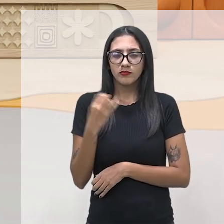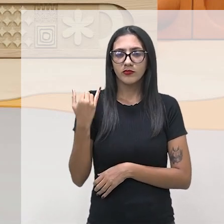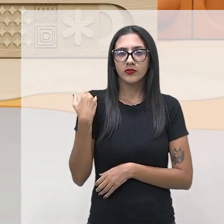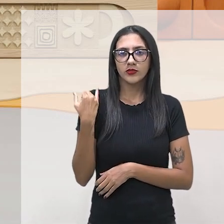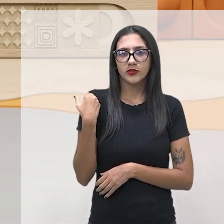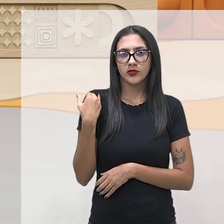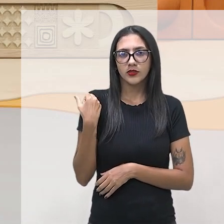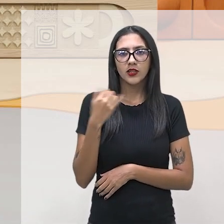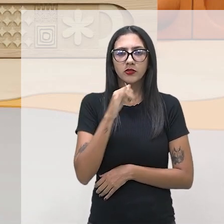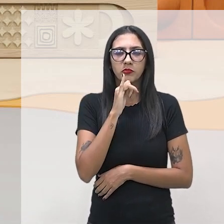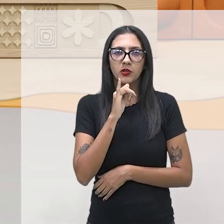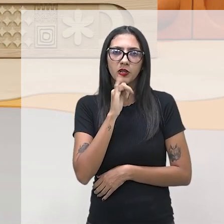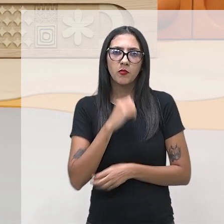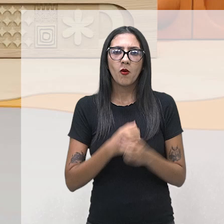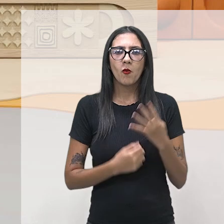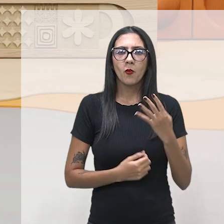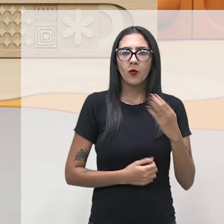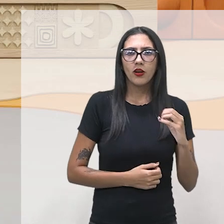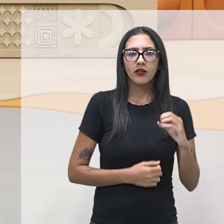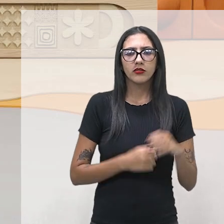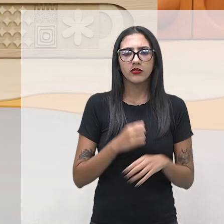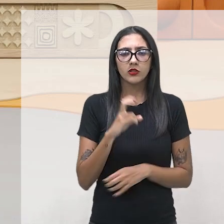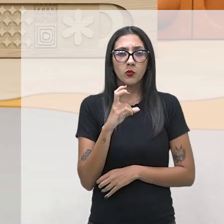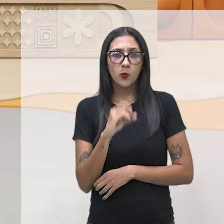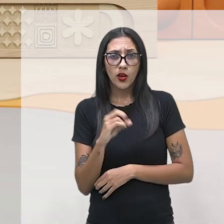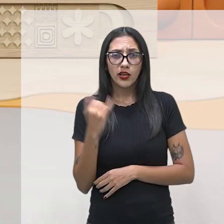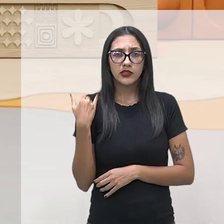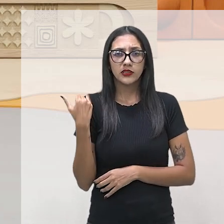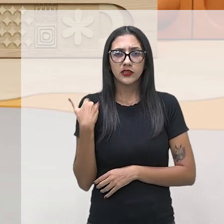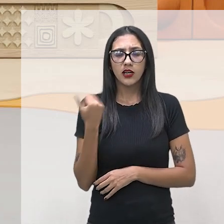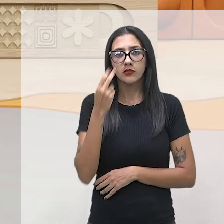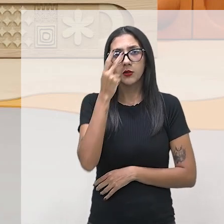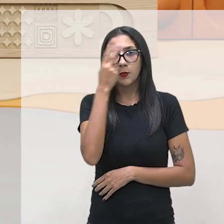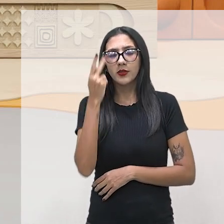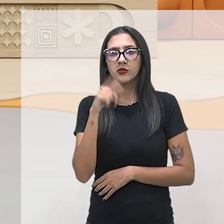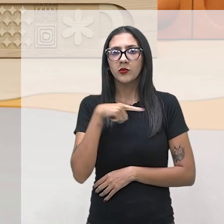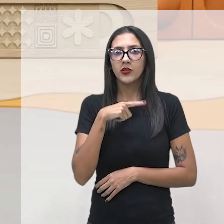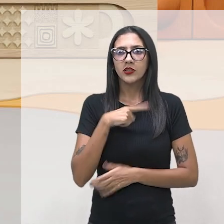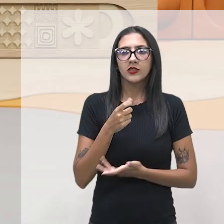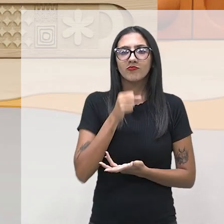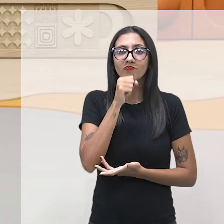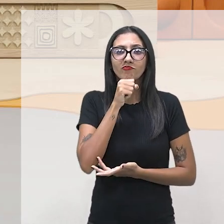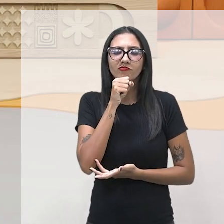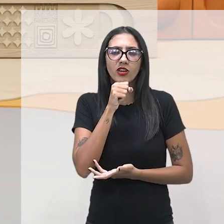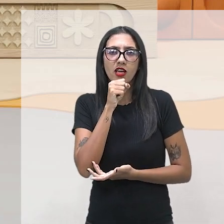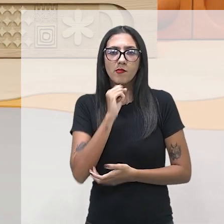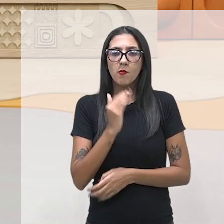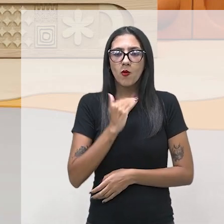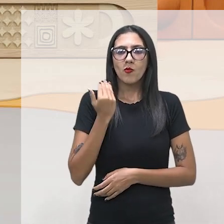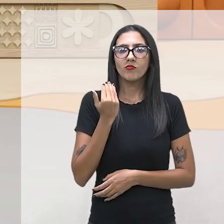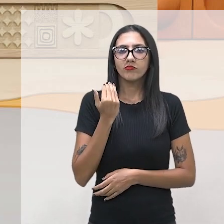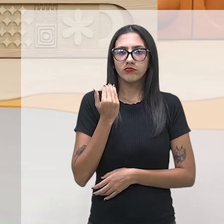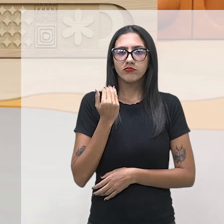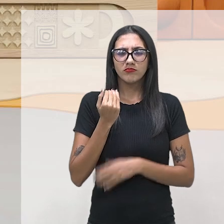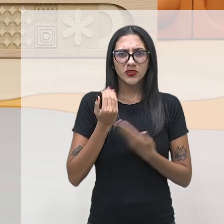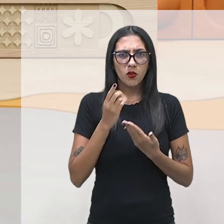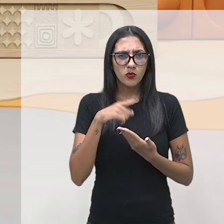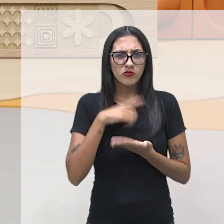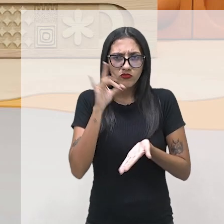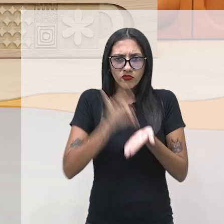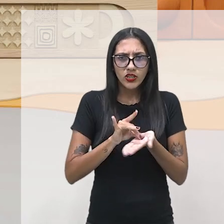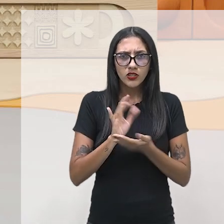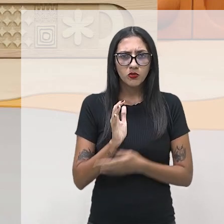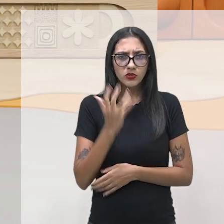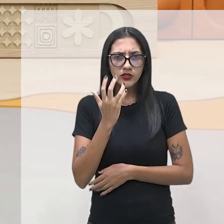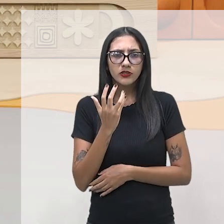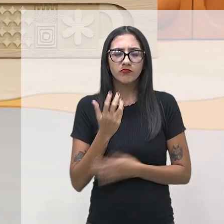40 a 50 anos, o escravizado morria de velhice. Professor, acontecia isso de fato?